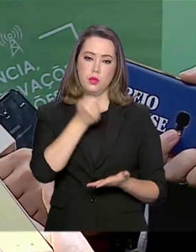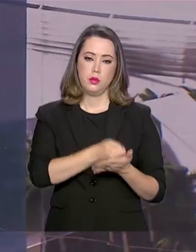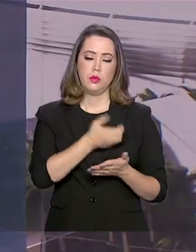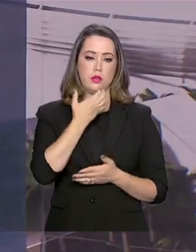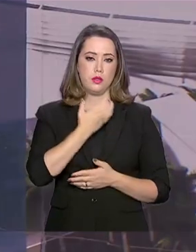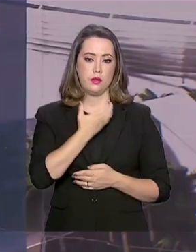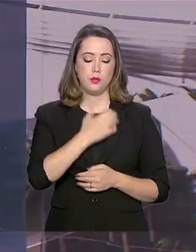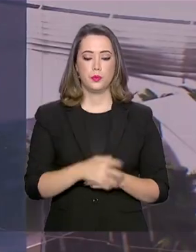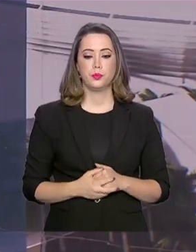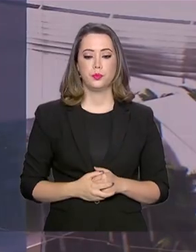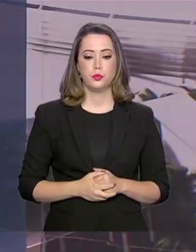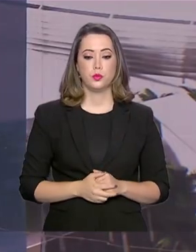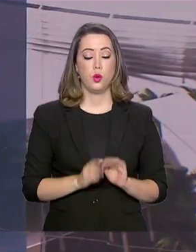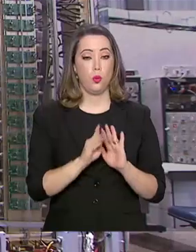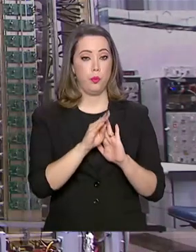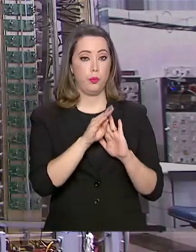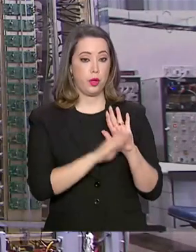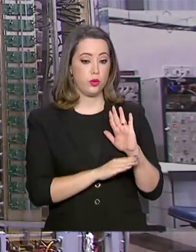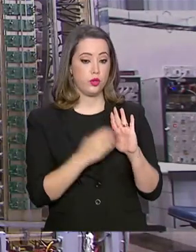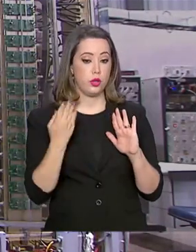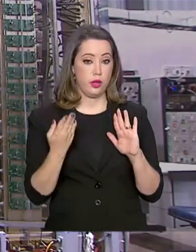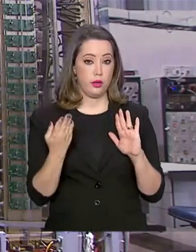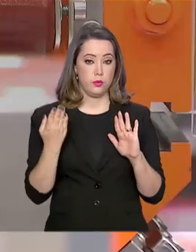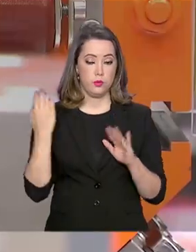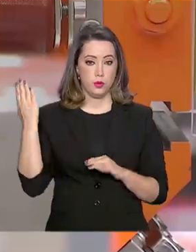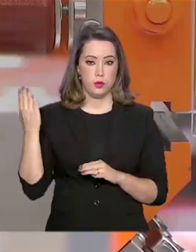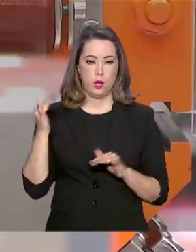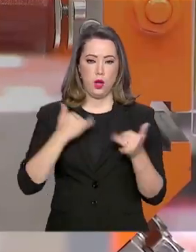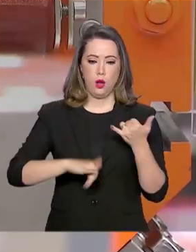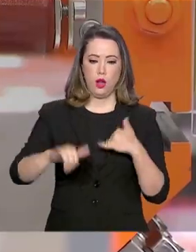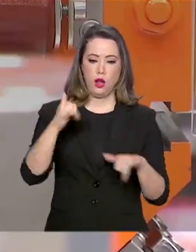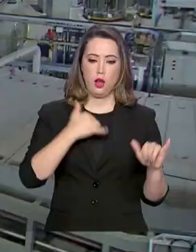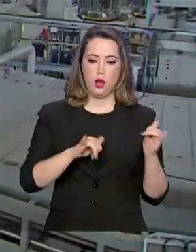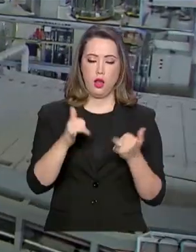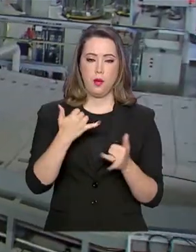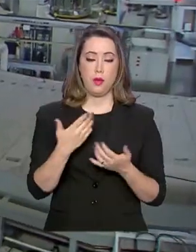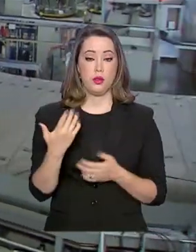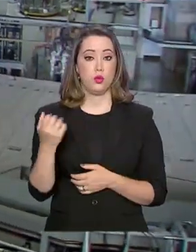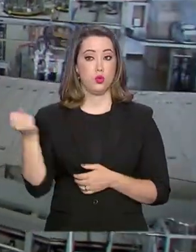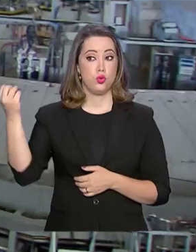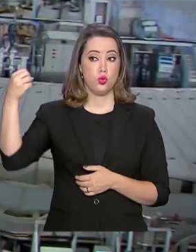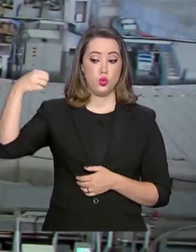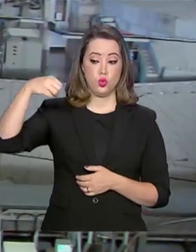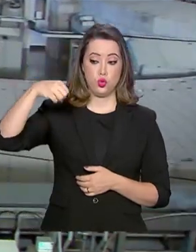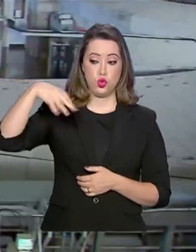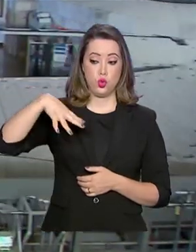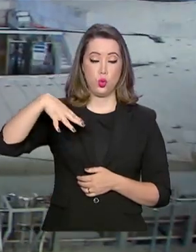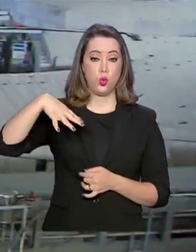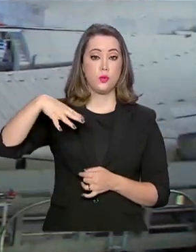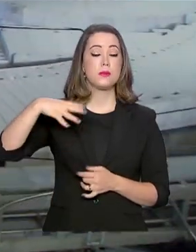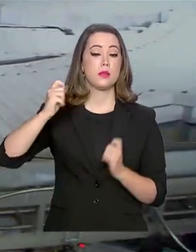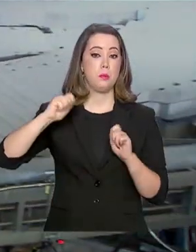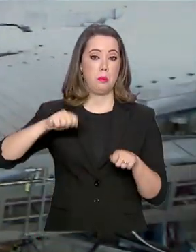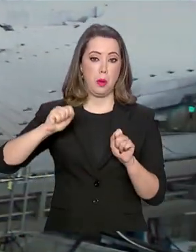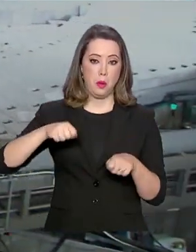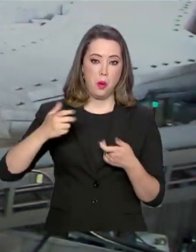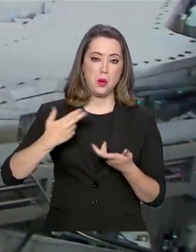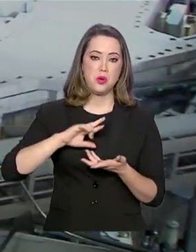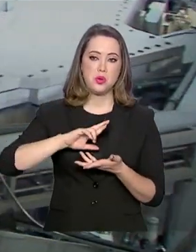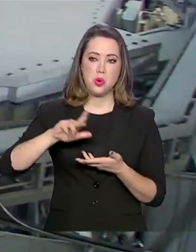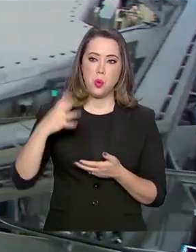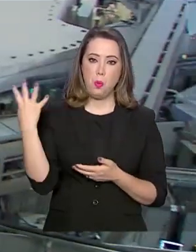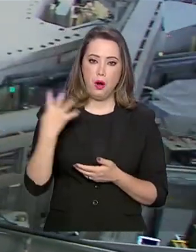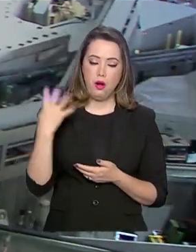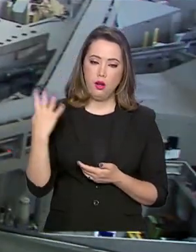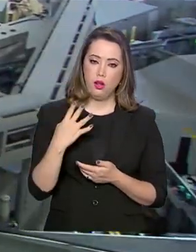dezembro. O projeto Sirius, que é um laboratório de luz sincroton de quarta geração, capaz de gerar imagens de alta definição